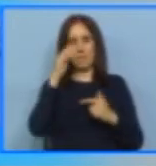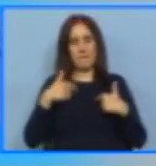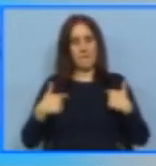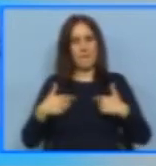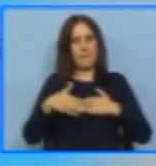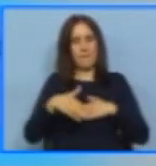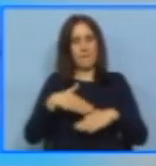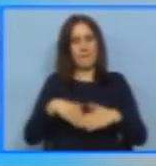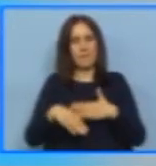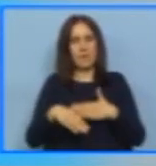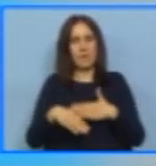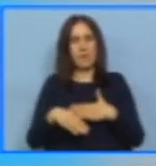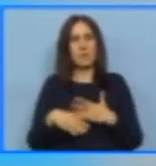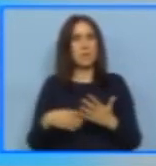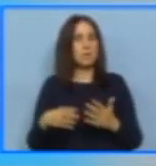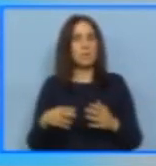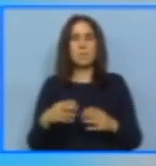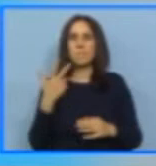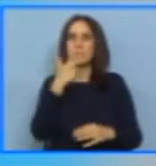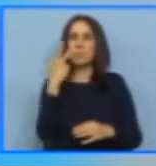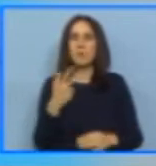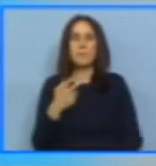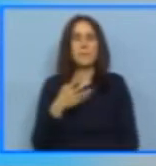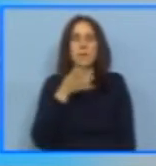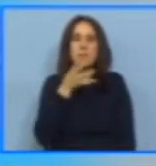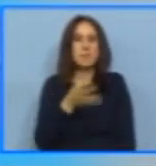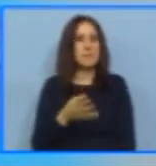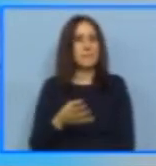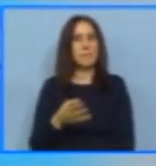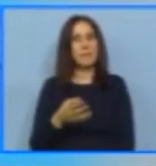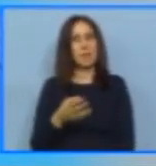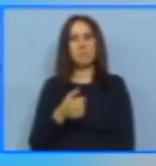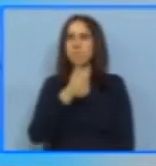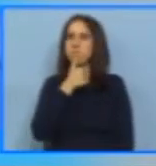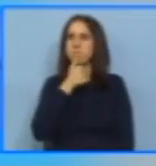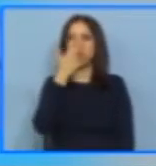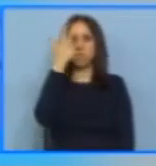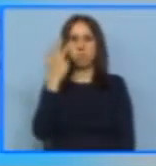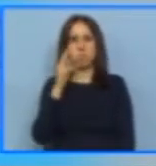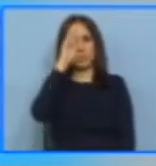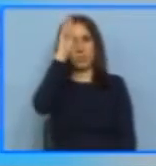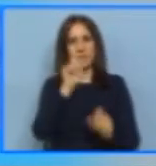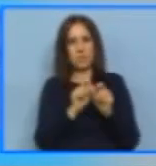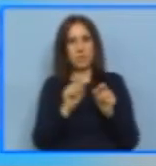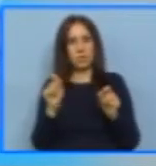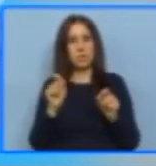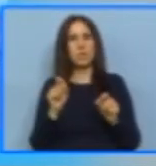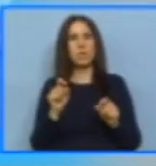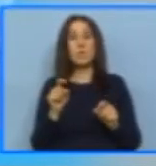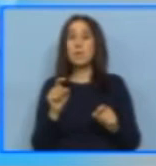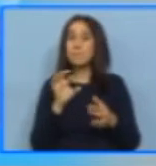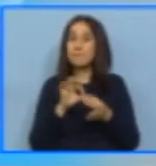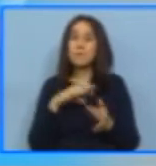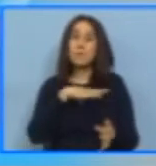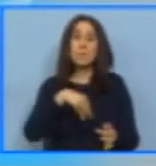feito no total, como é que dizer, investido de toda a sua autoridade pontifícia. E isso é para o mundo